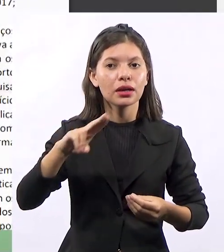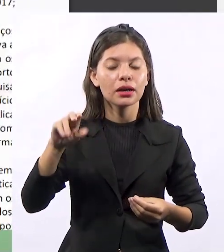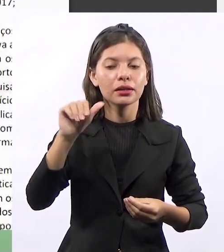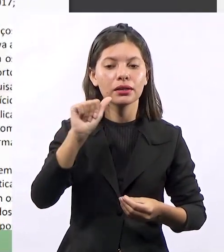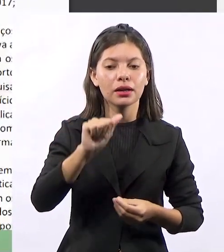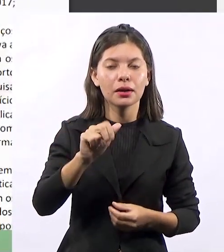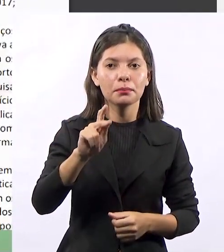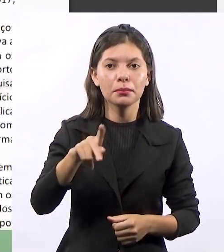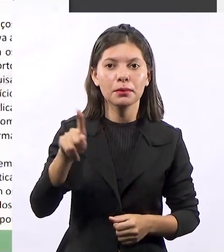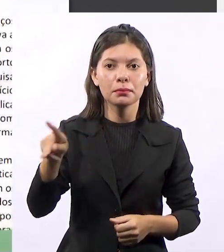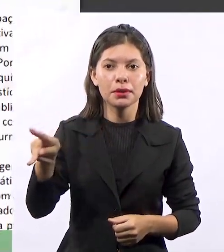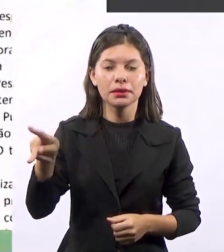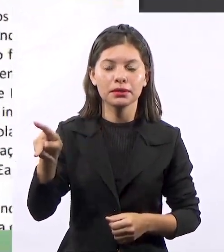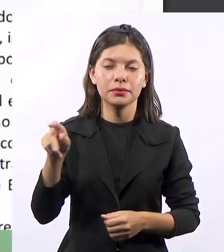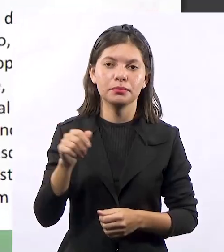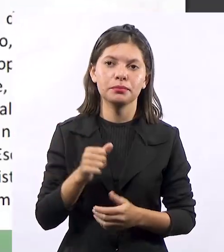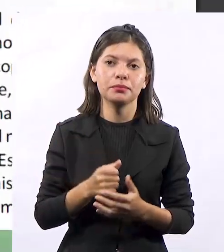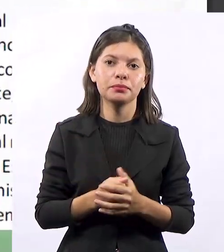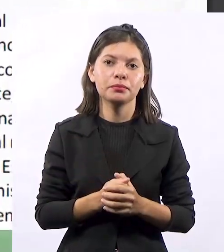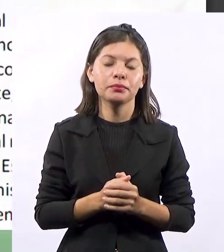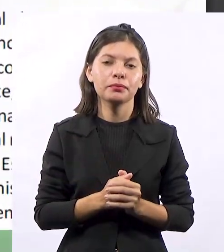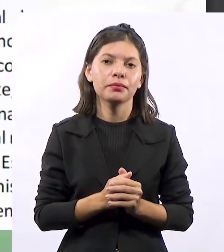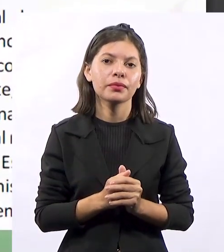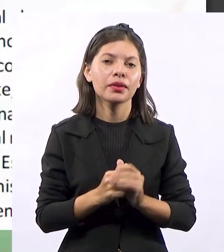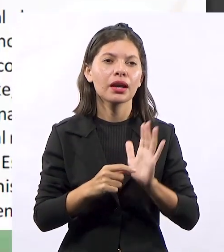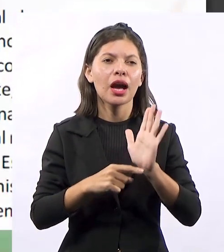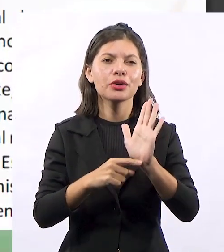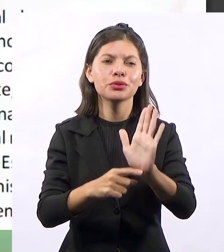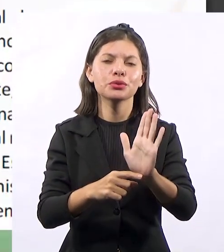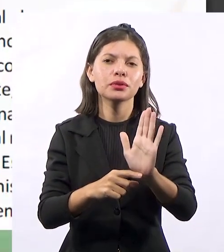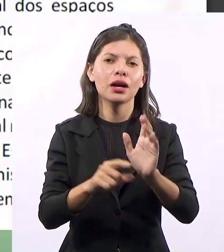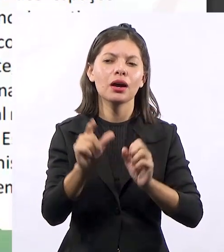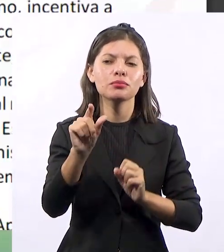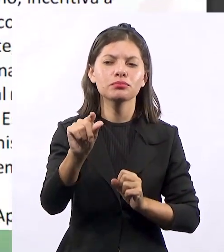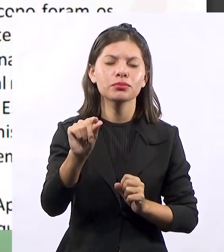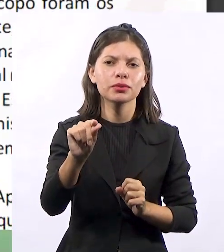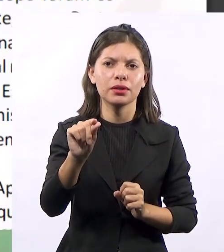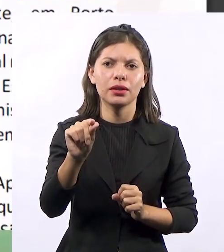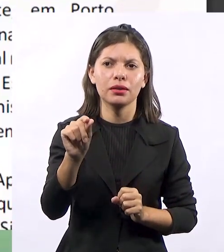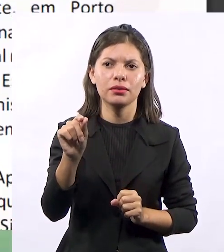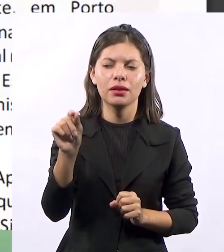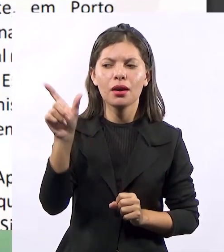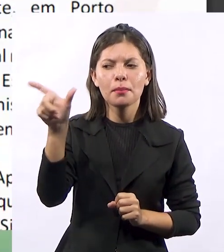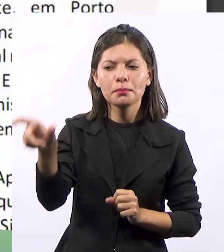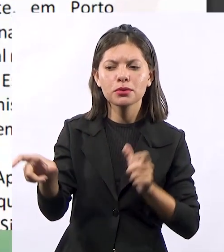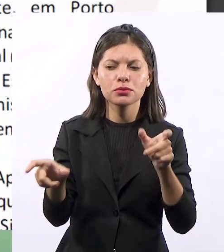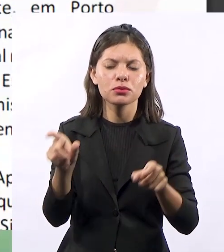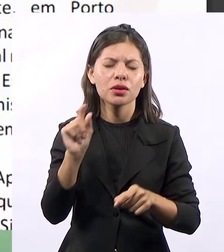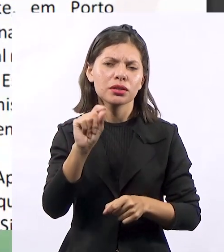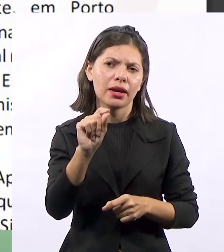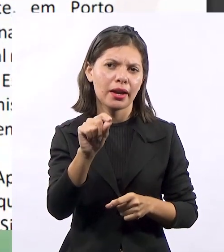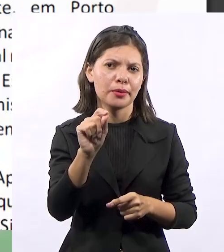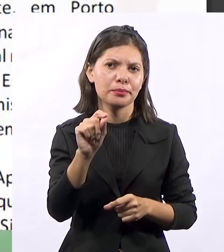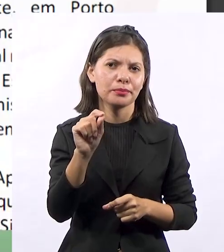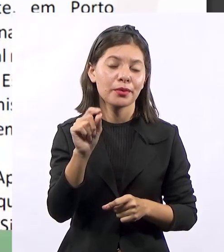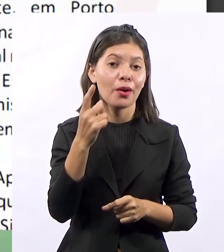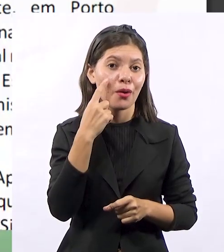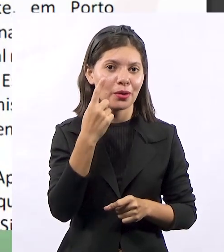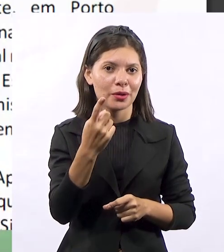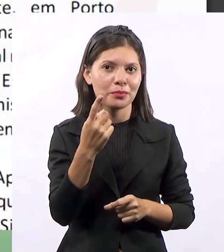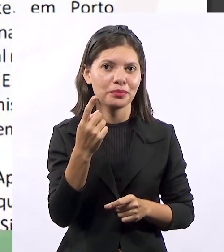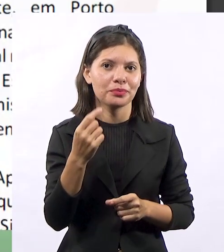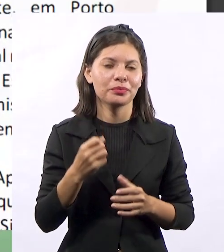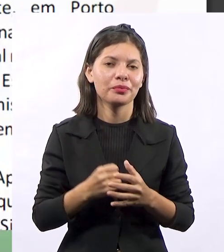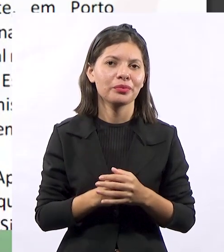aplicativos eletrônicos, tá? E aí a gente vai se ancorar em quem? Então, olha aqui minha ancoragem, minha fundamentação